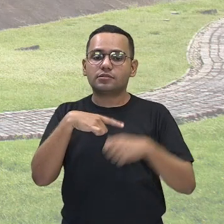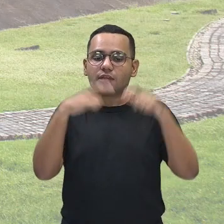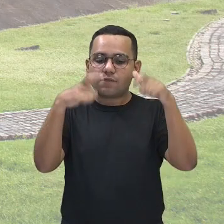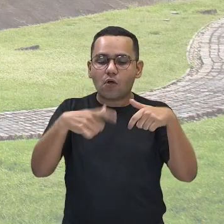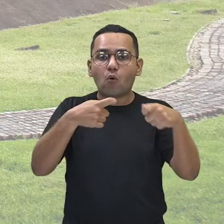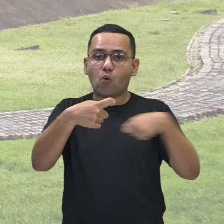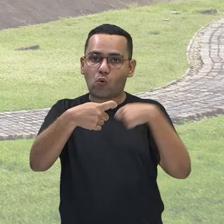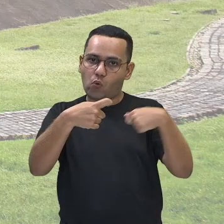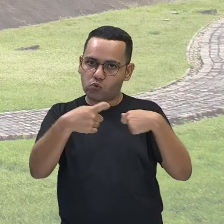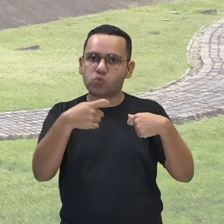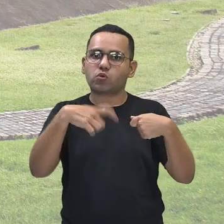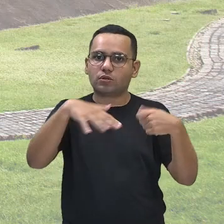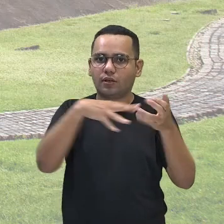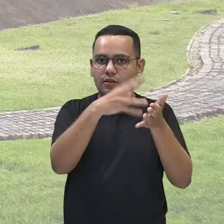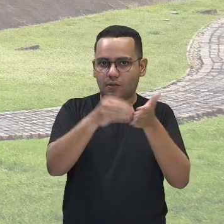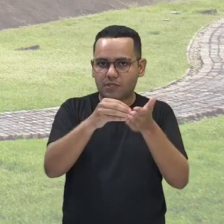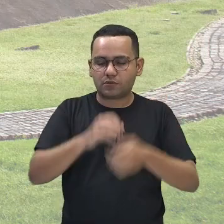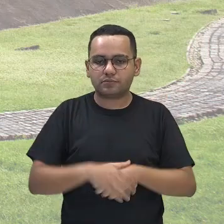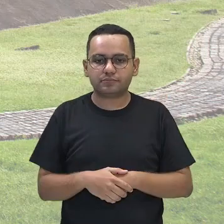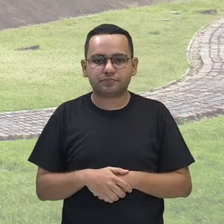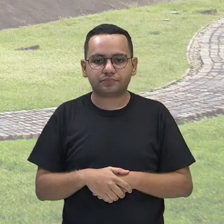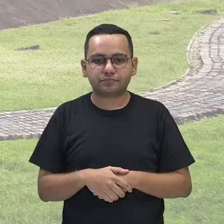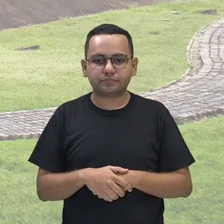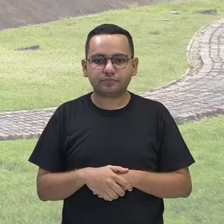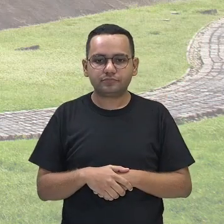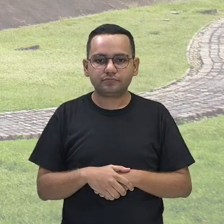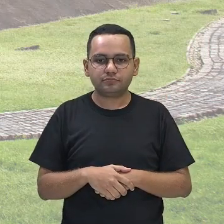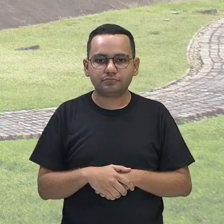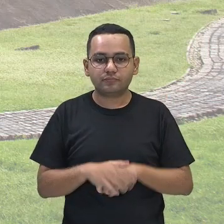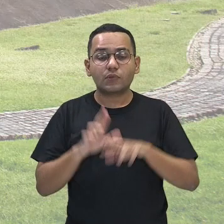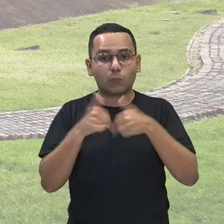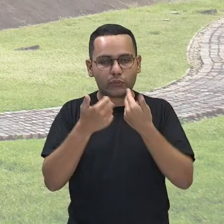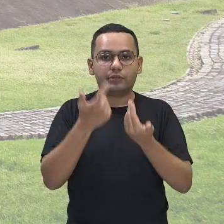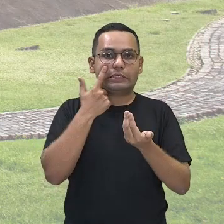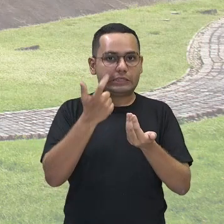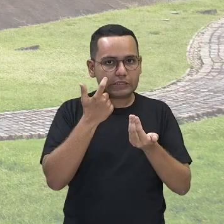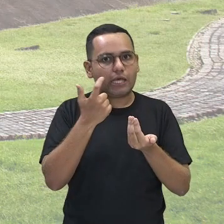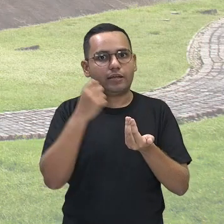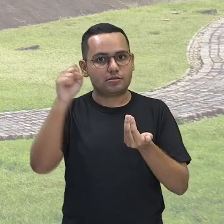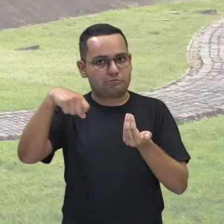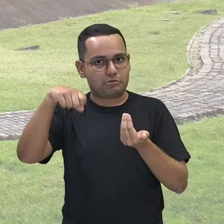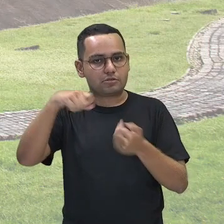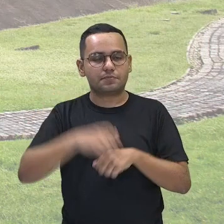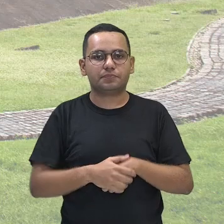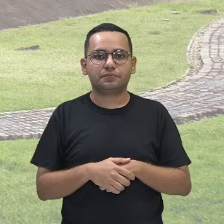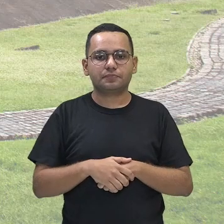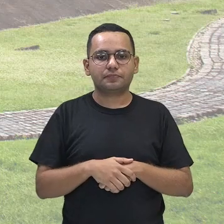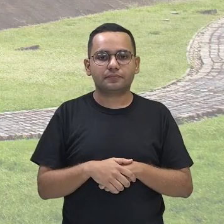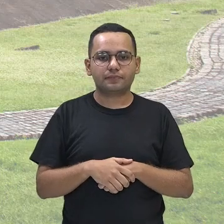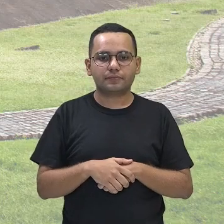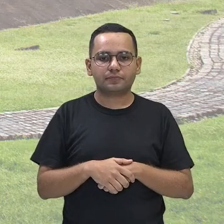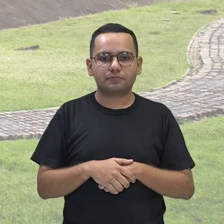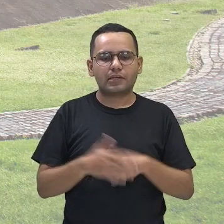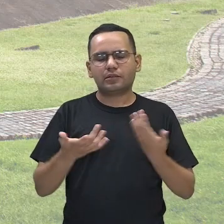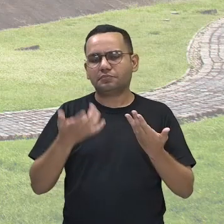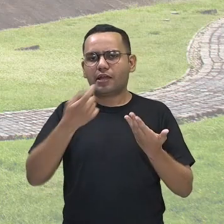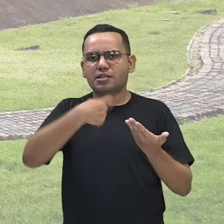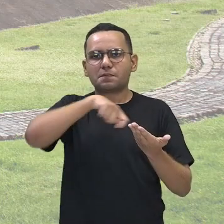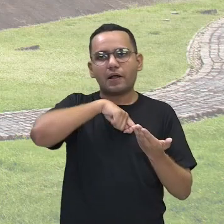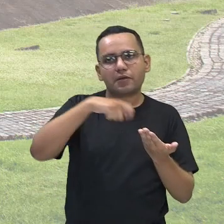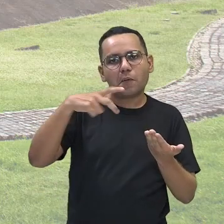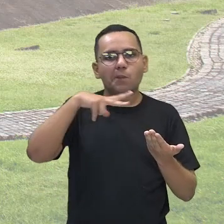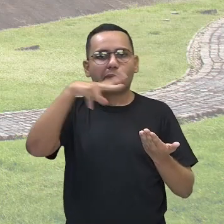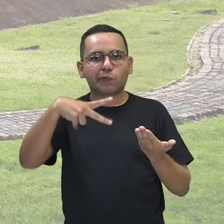Amazônia. Então, observem que a Amazônia era uma região já bastante cobiçada. Tanto espanhóis, portugueses,